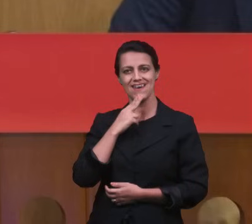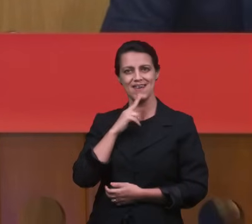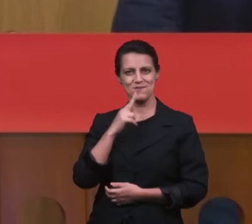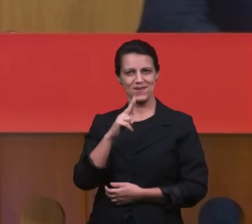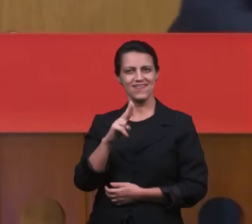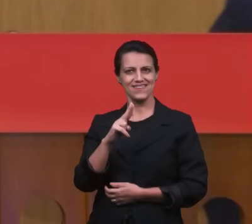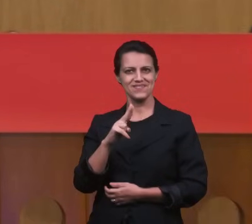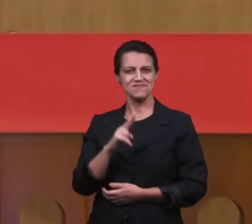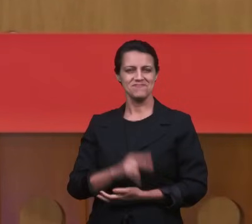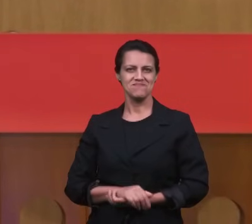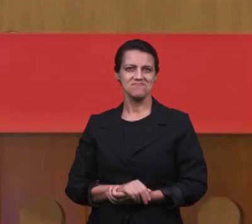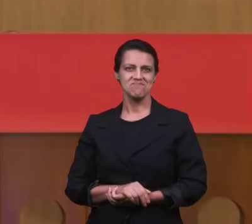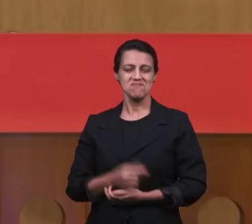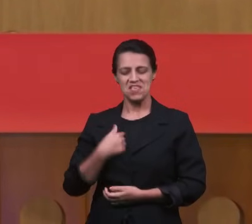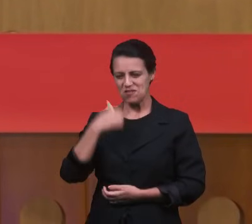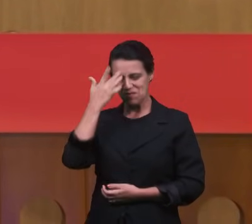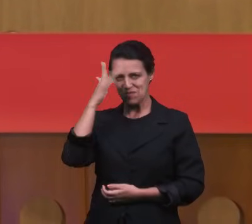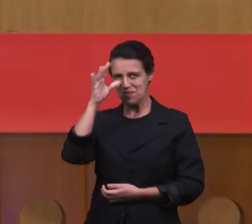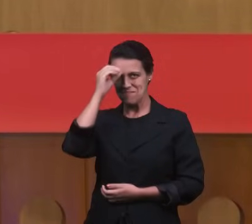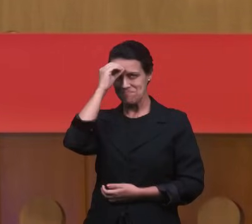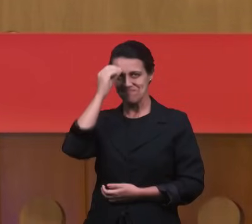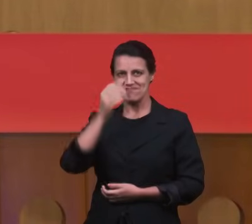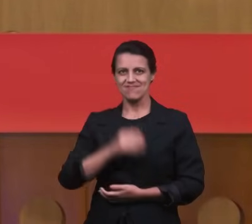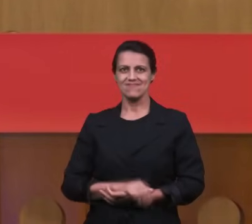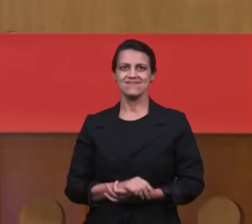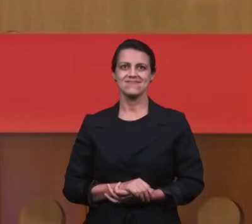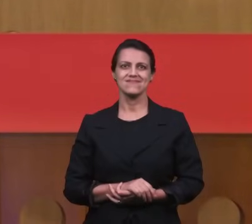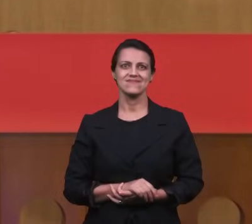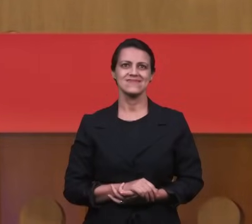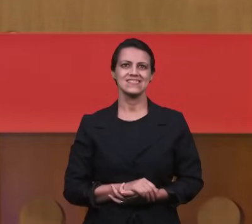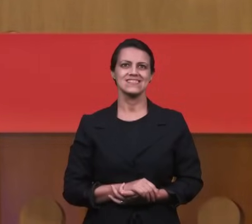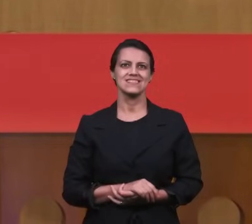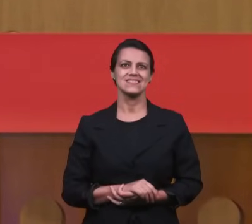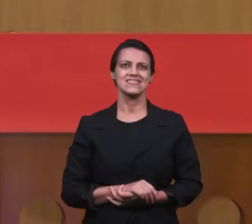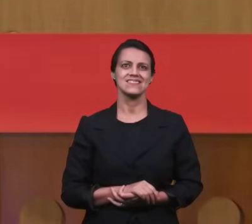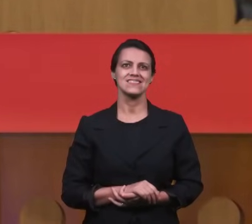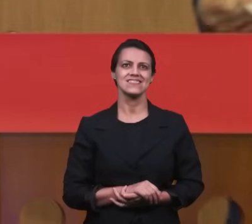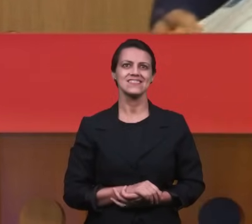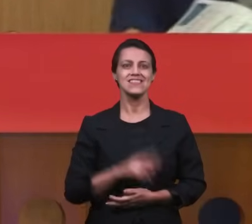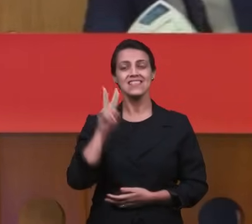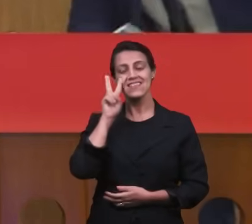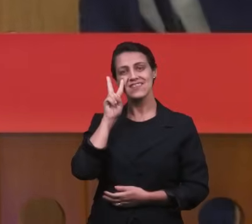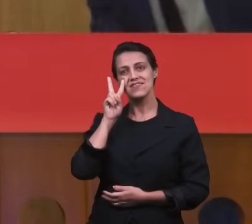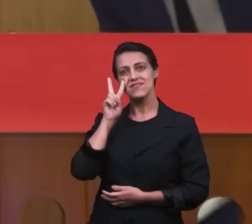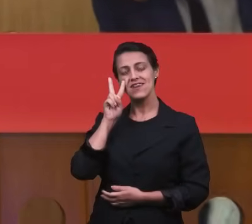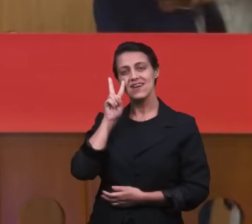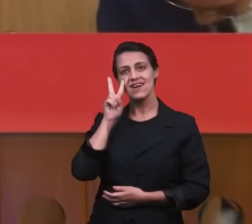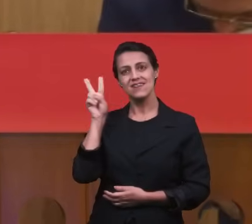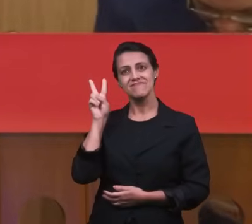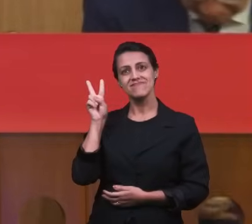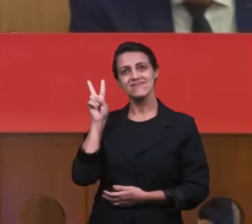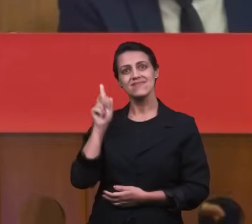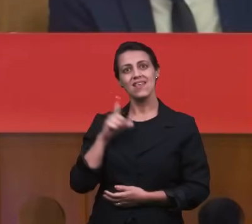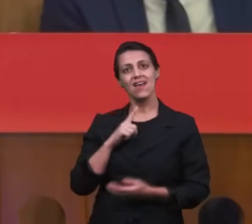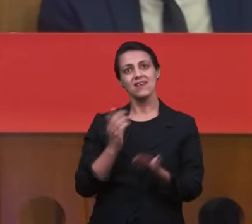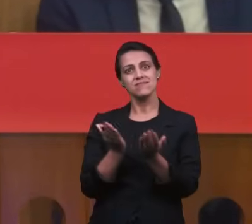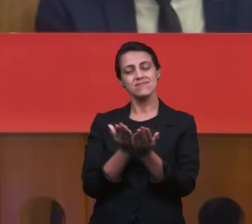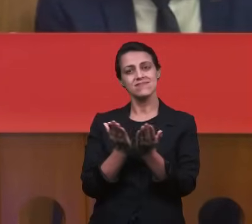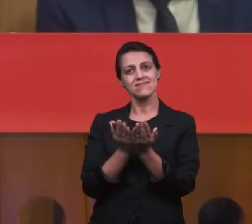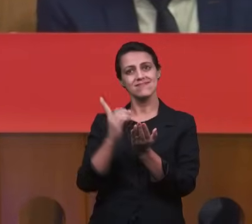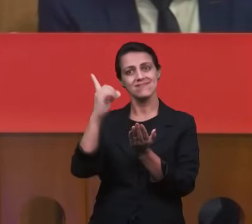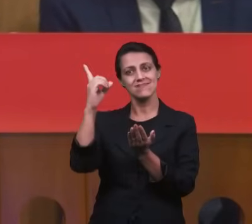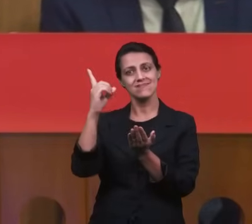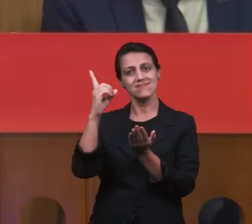hebraico. Então, esse aqui é Taná. Taná é uma escritura que está em hebraico,